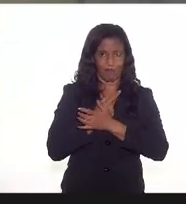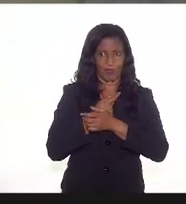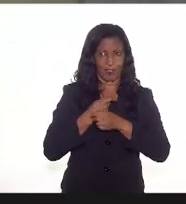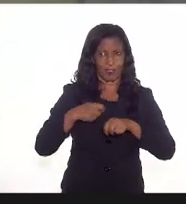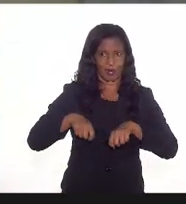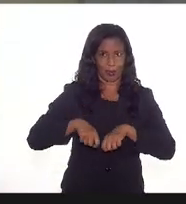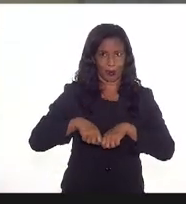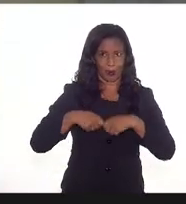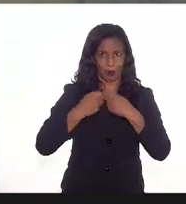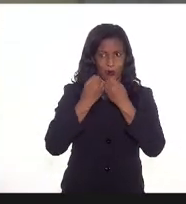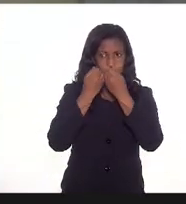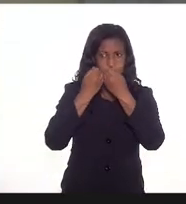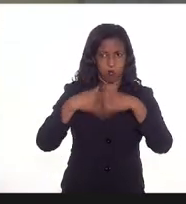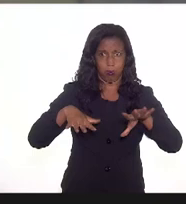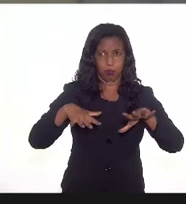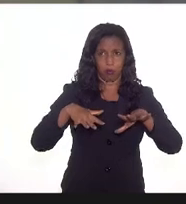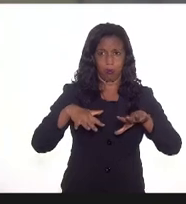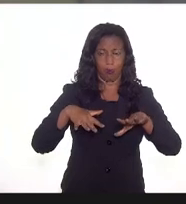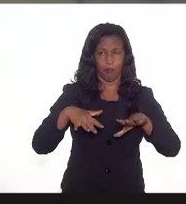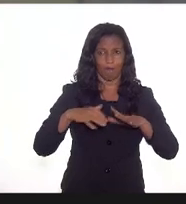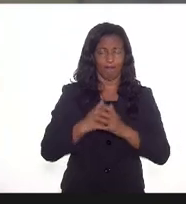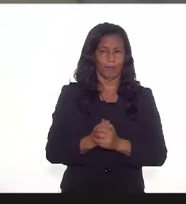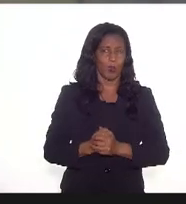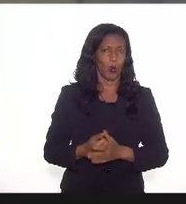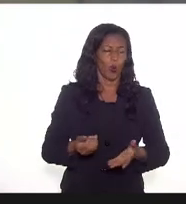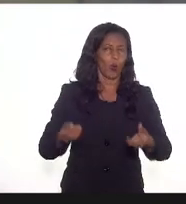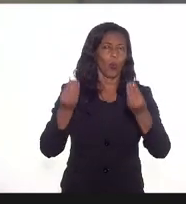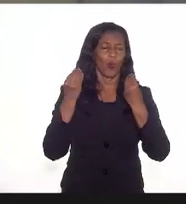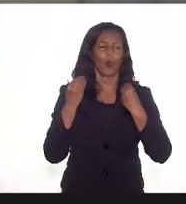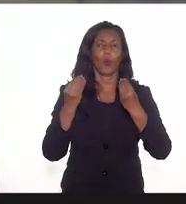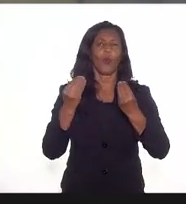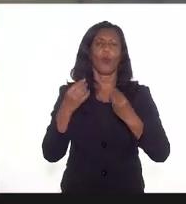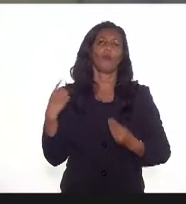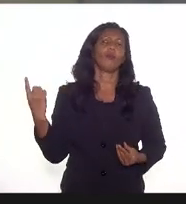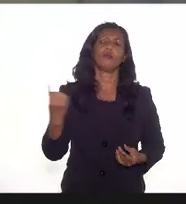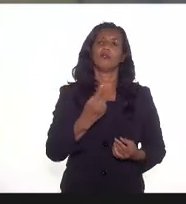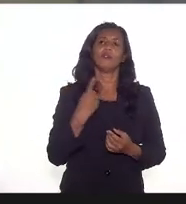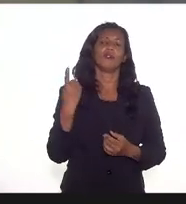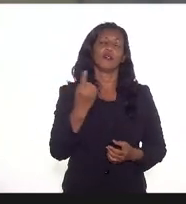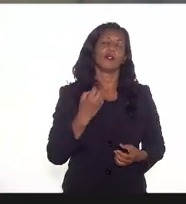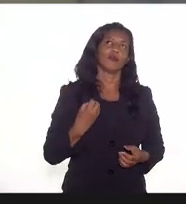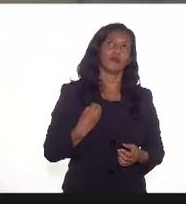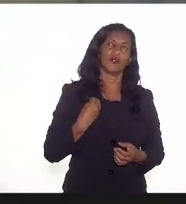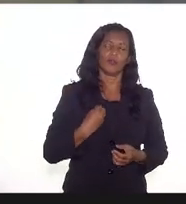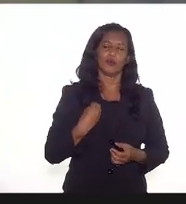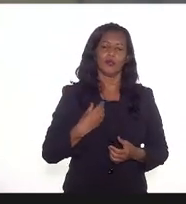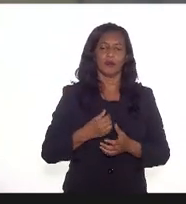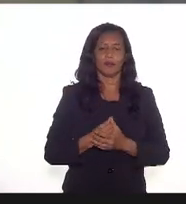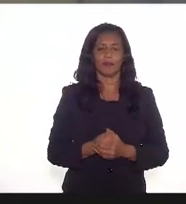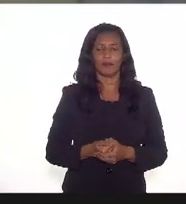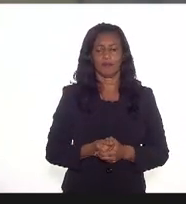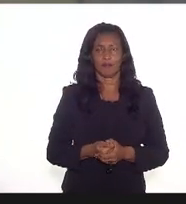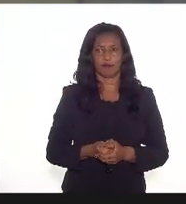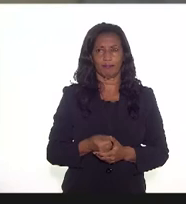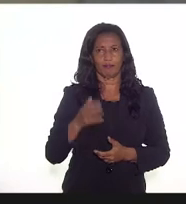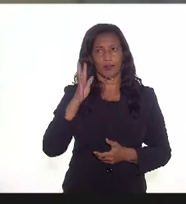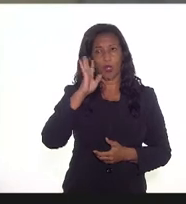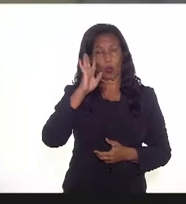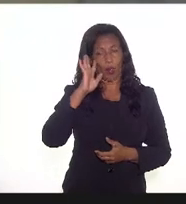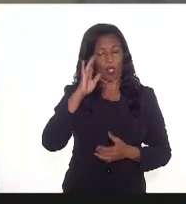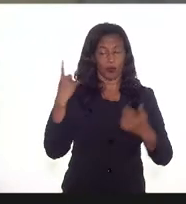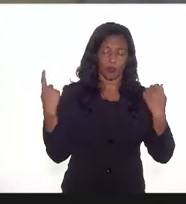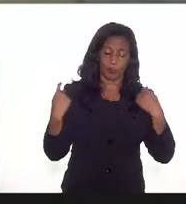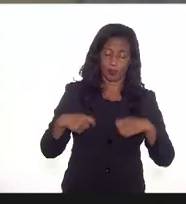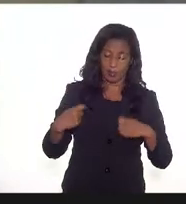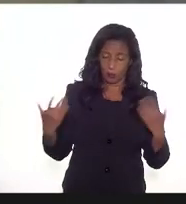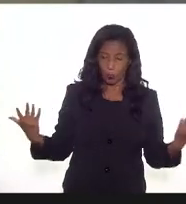a uma, duas décadas. Como é que nós vamos sobreviver? Eu acho que haveria